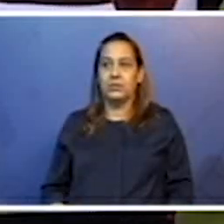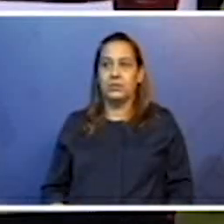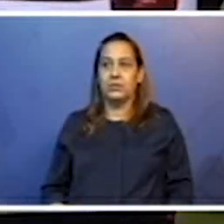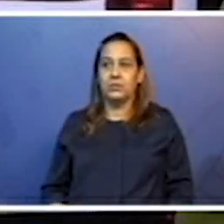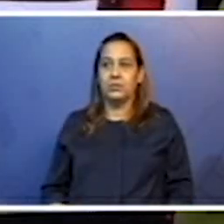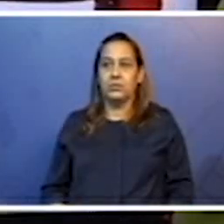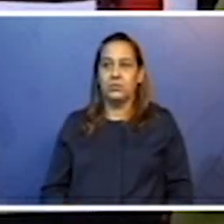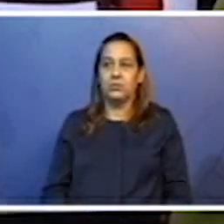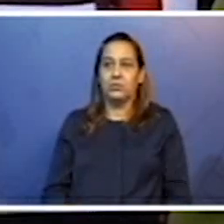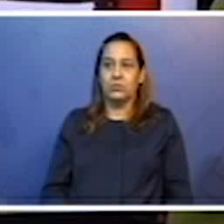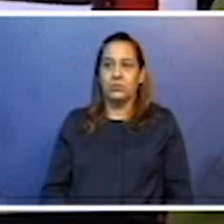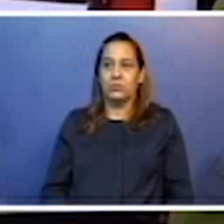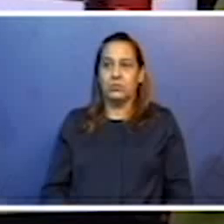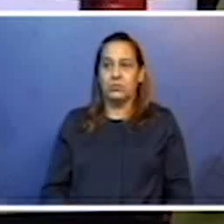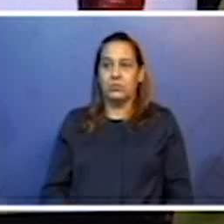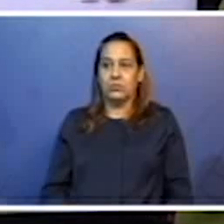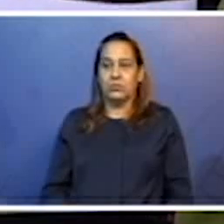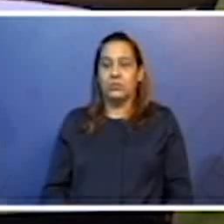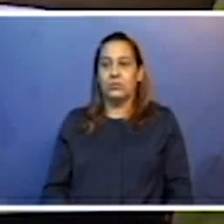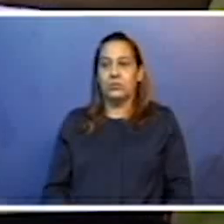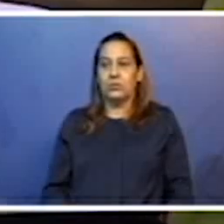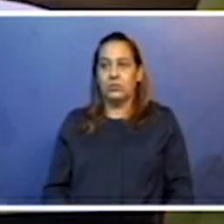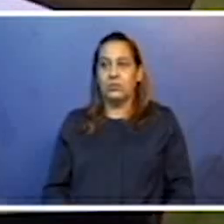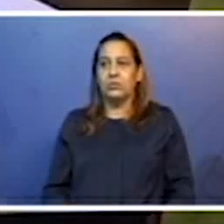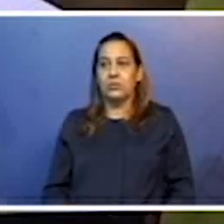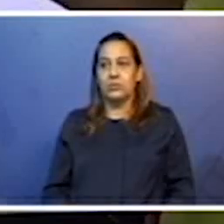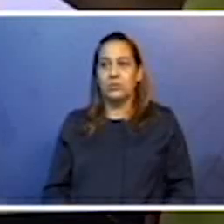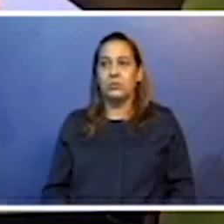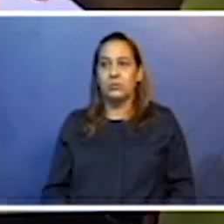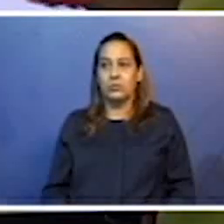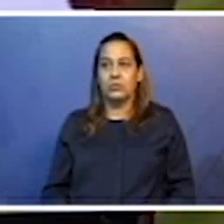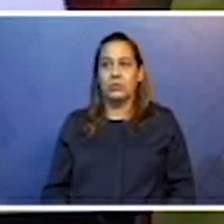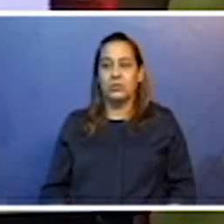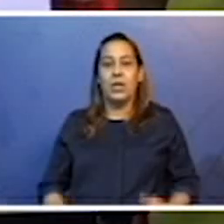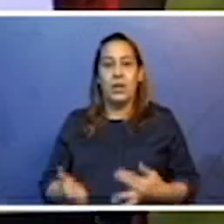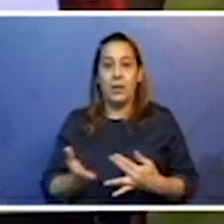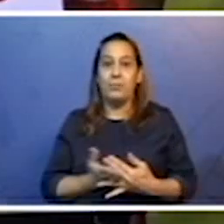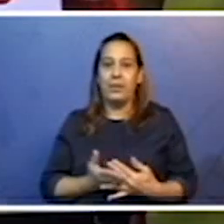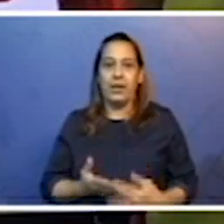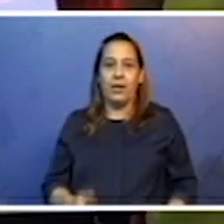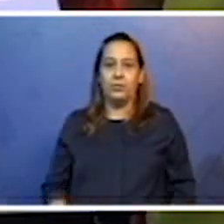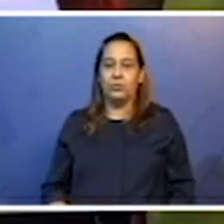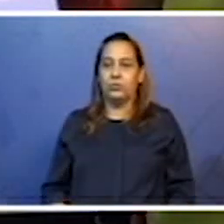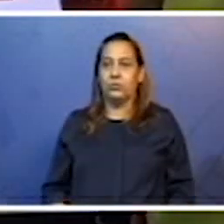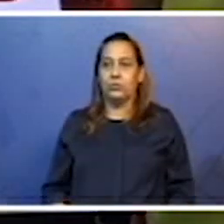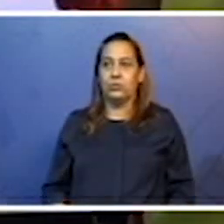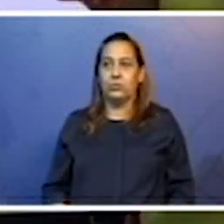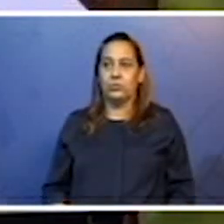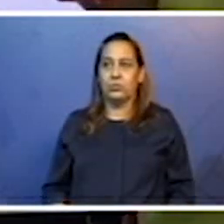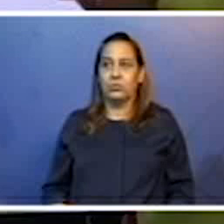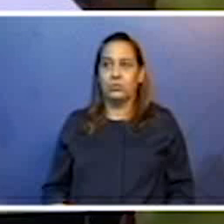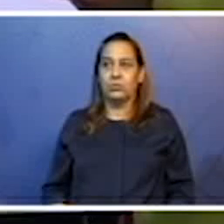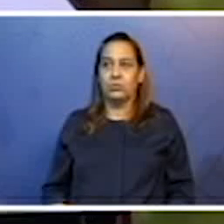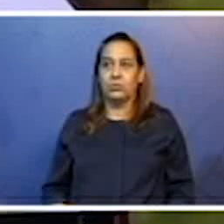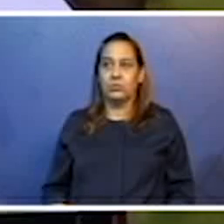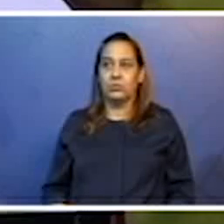ó. O conteúdo do recipiente 3, ele cabe duas vezes dentro do recipiente 2.